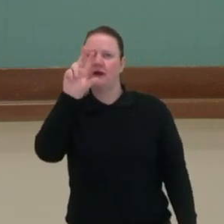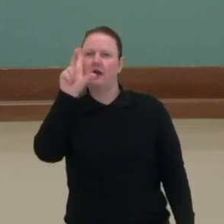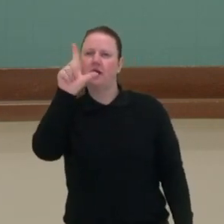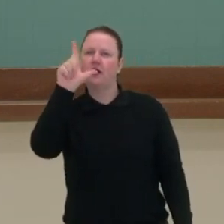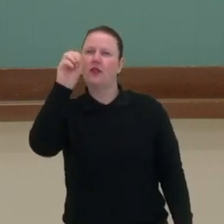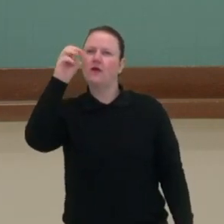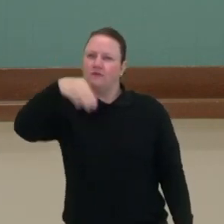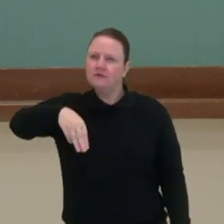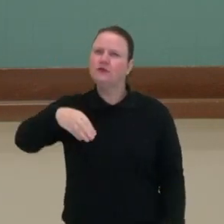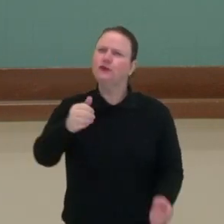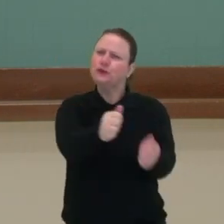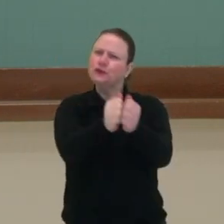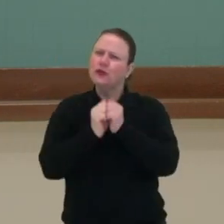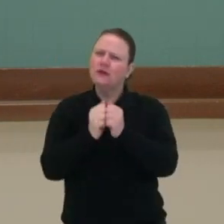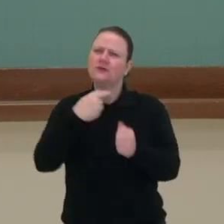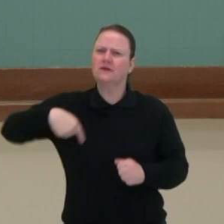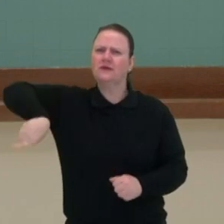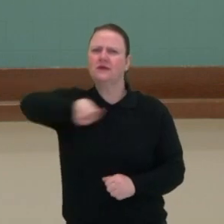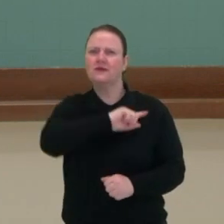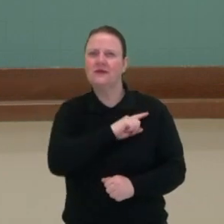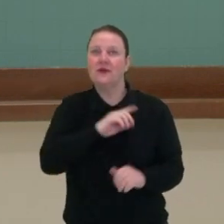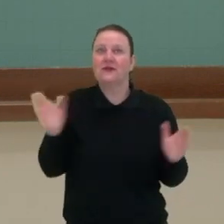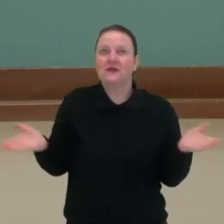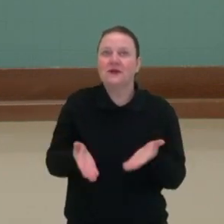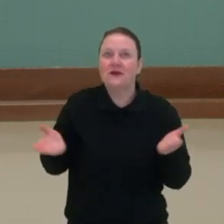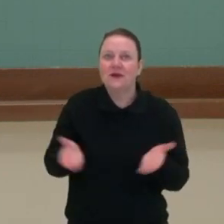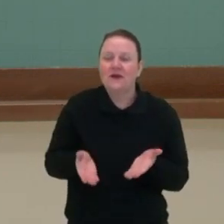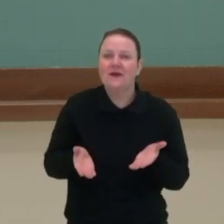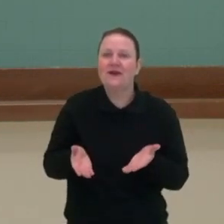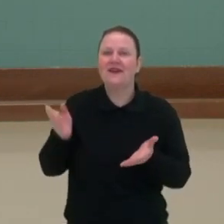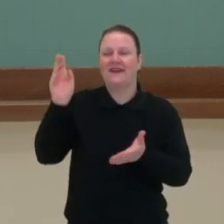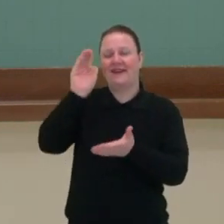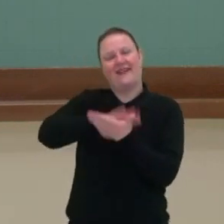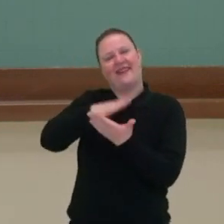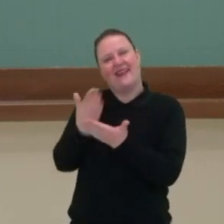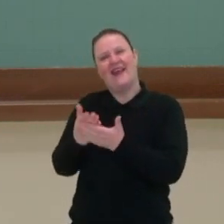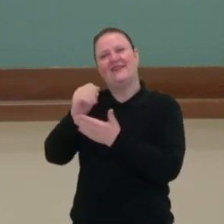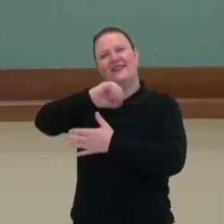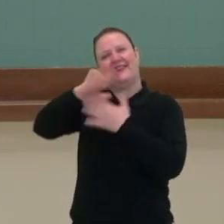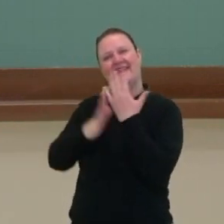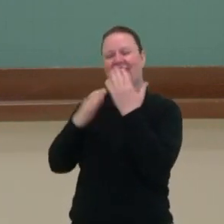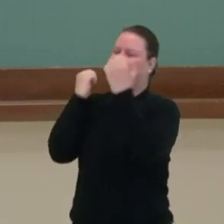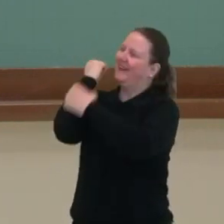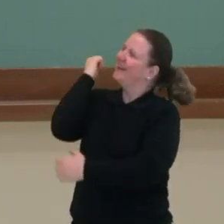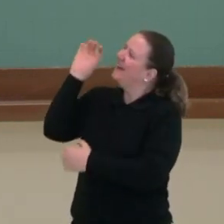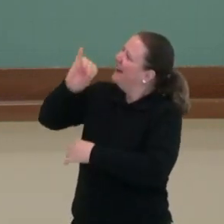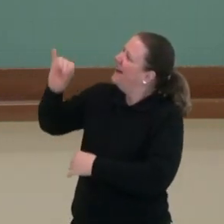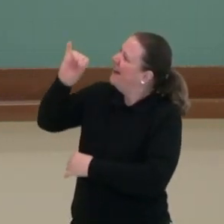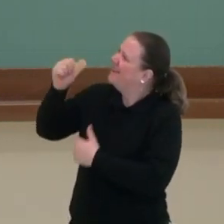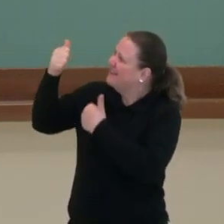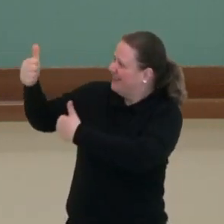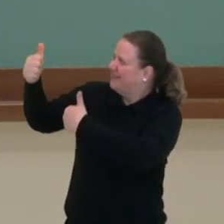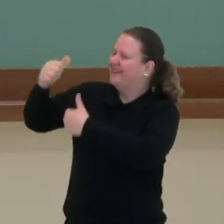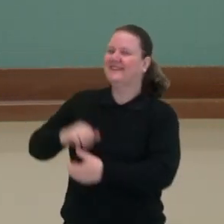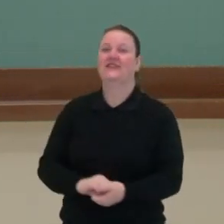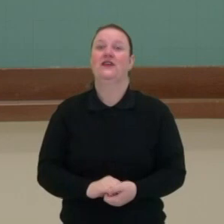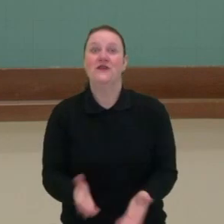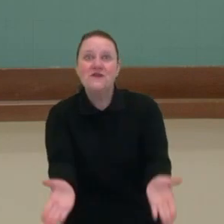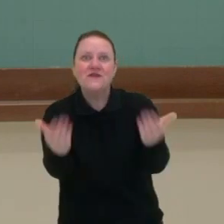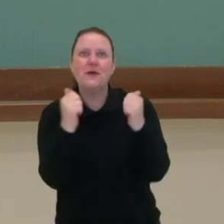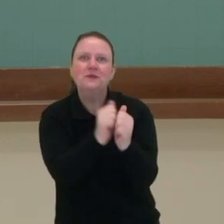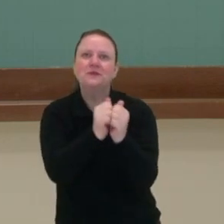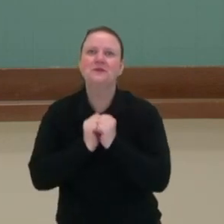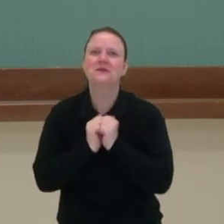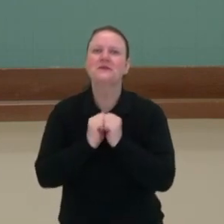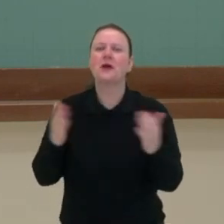comigo, com você nesta maravilhosa aula em que vamos aprender muito, tá aqui a Cláudia, dê um oi para ela e vem com a gente,